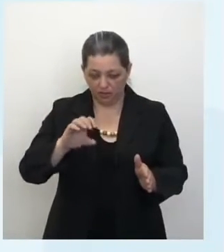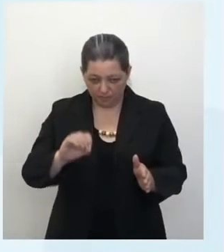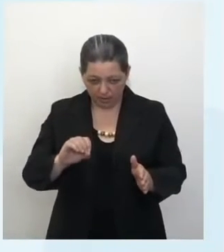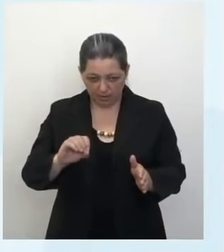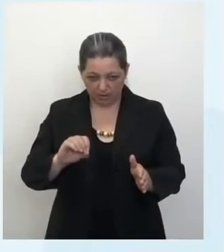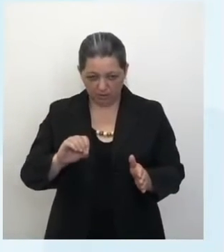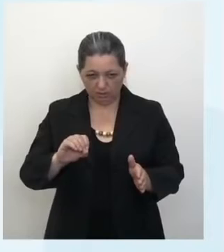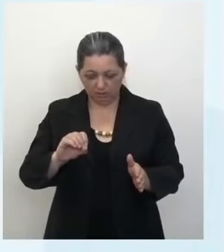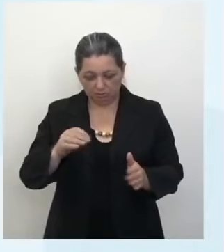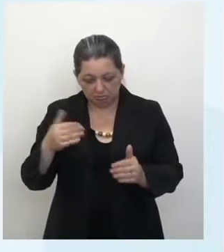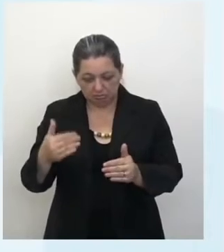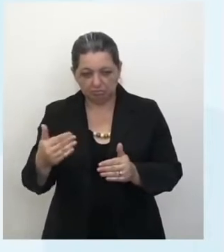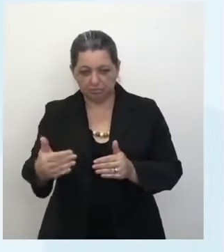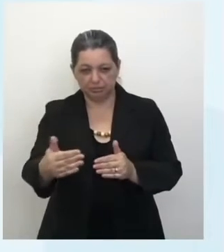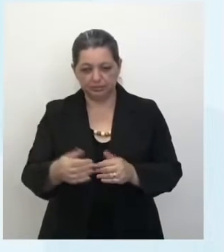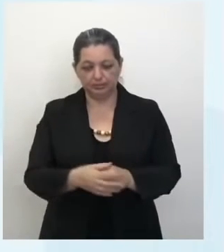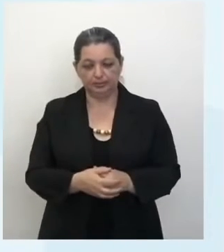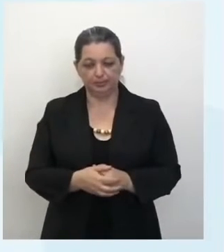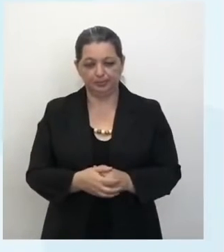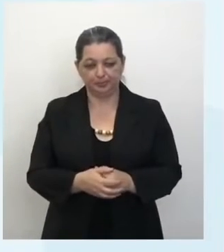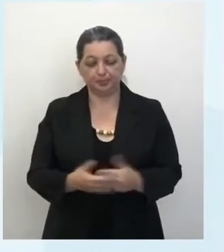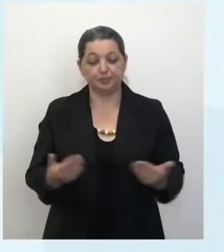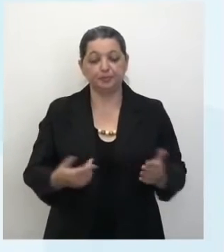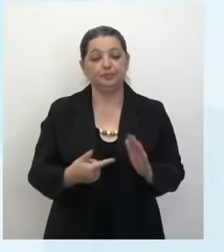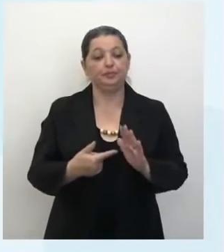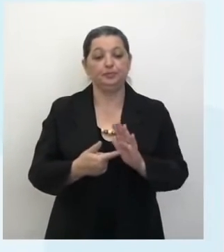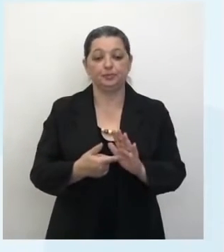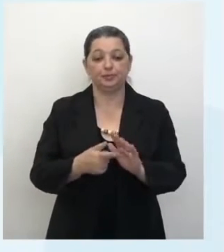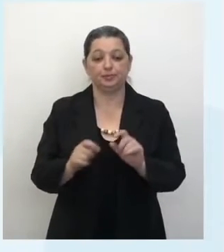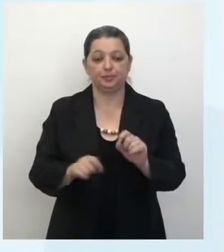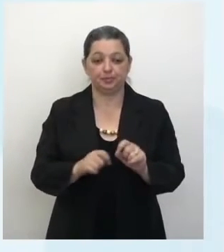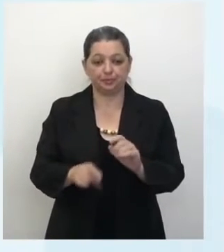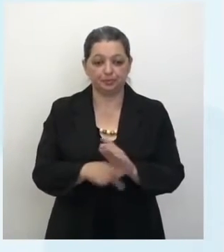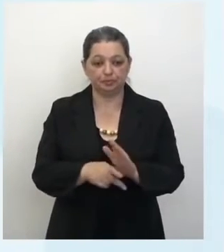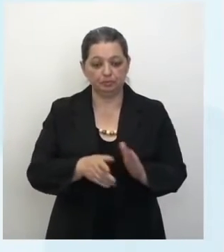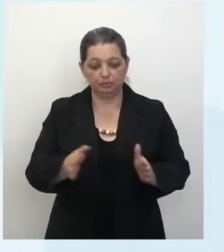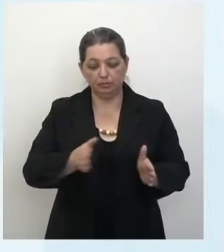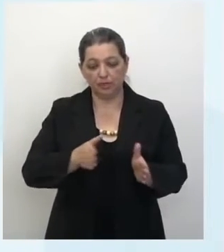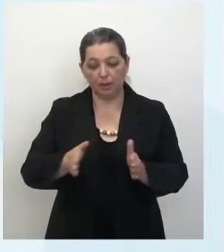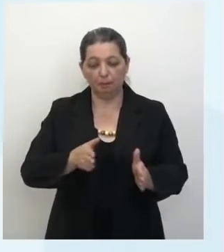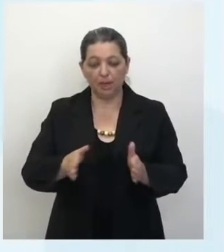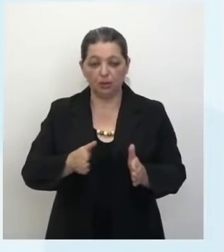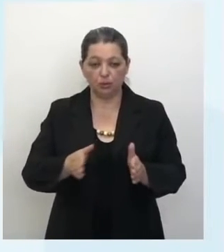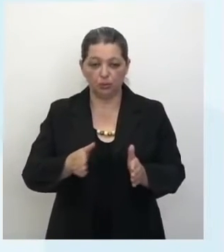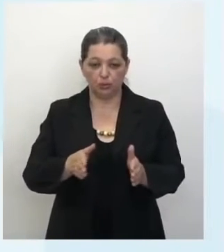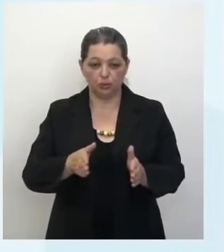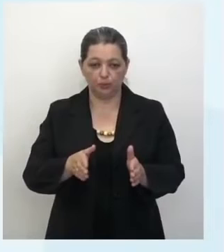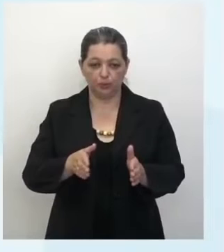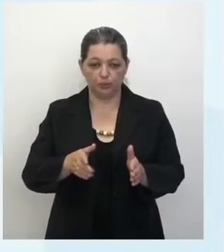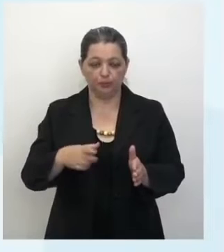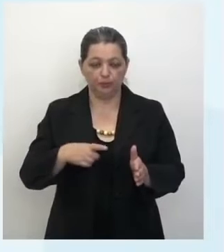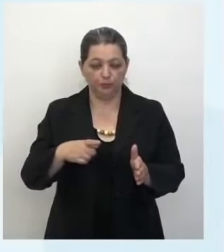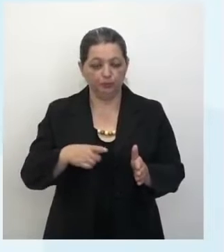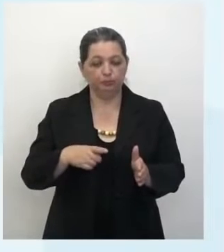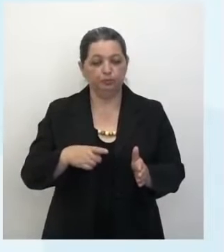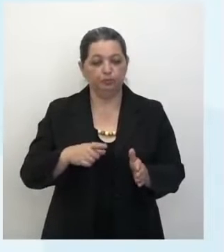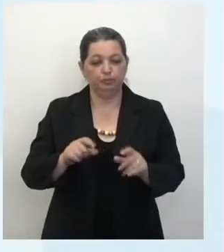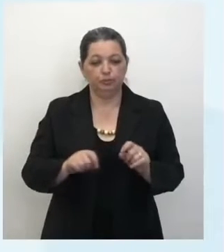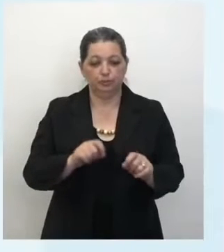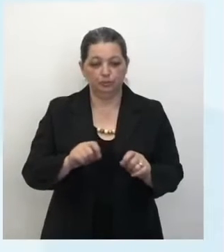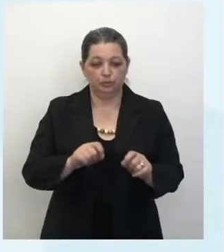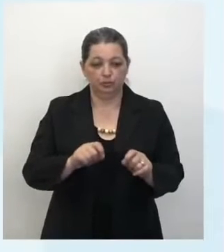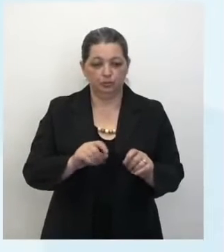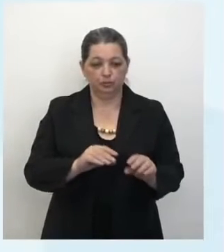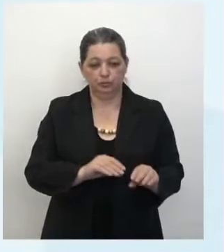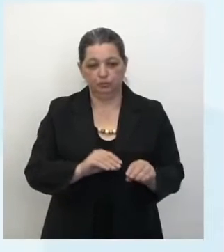1990 e diante. Agora é aquilo que foi falado lá, né, nos períodos, né? Você tem o deslocamento, né, da